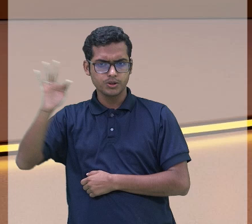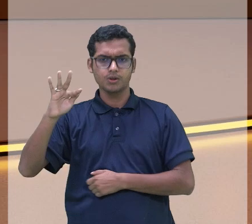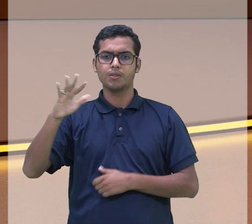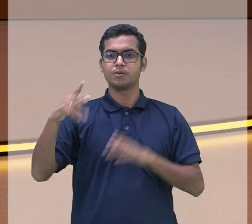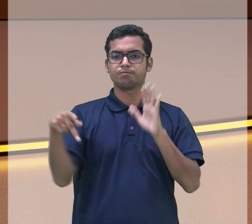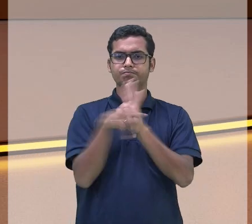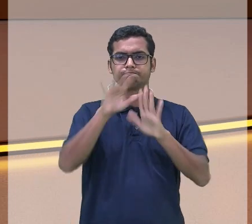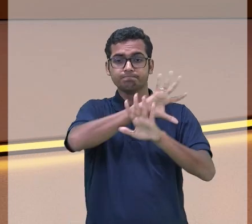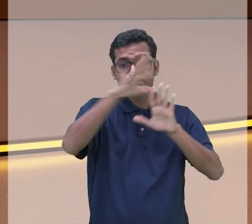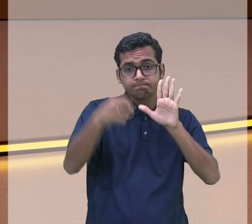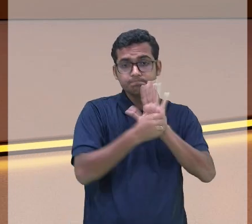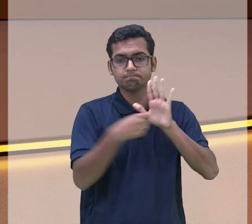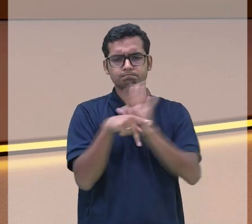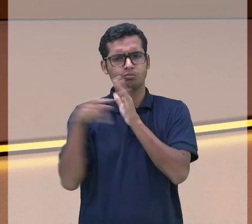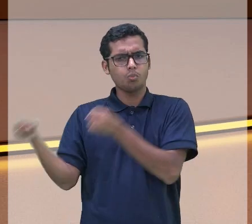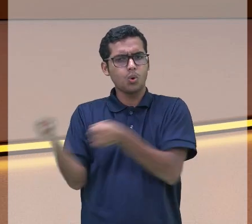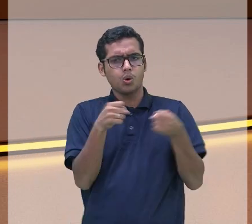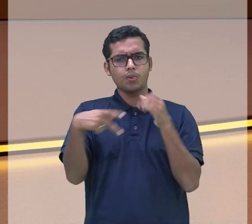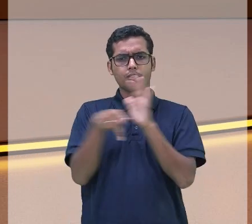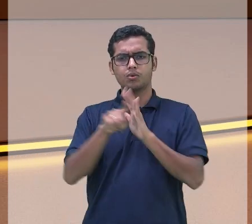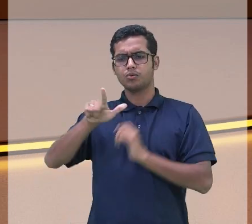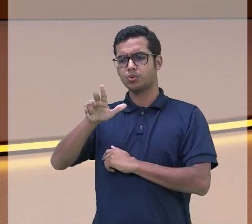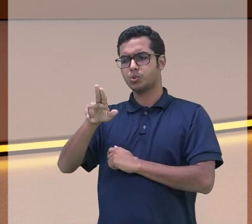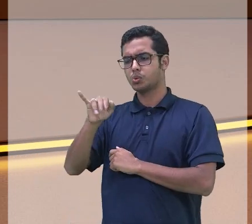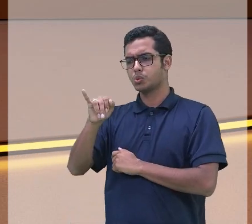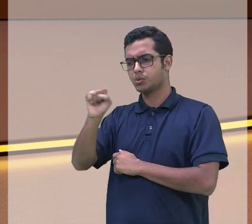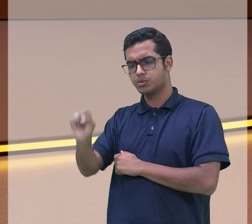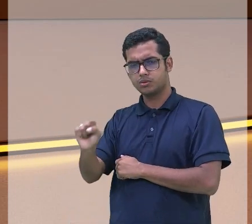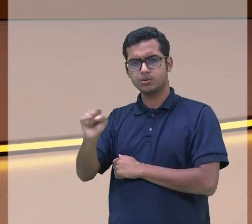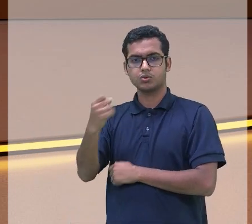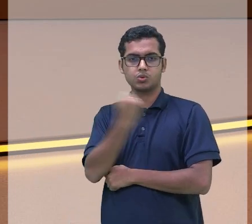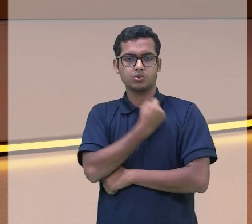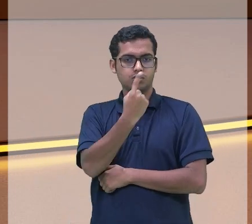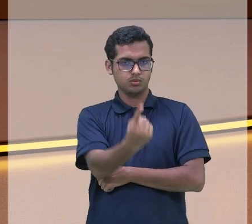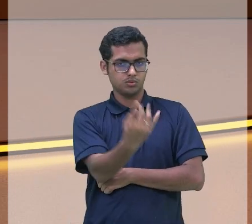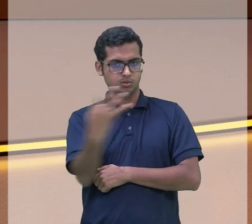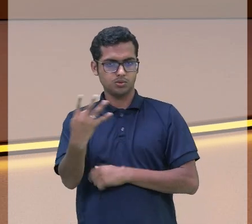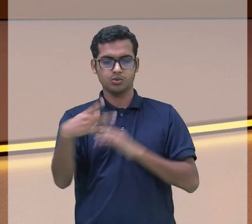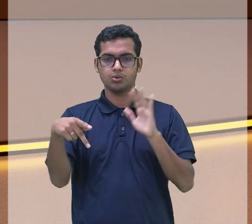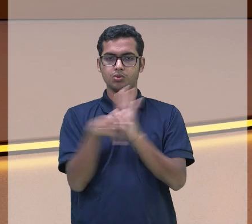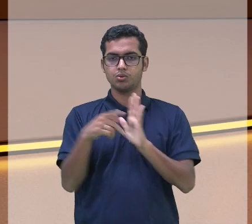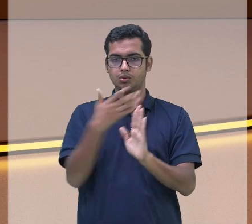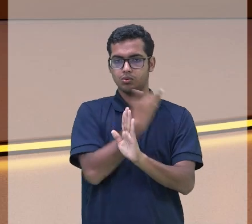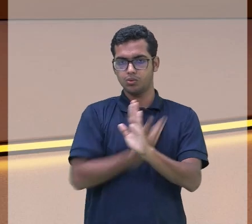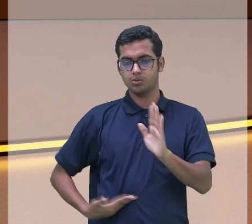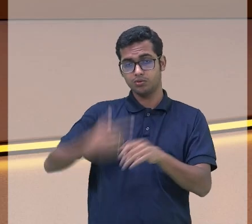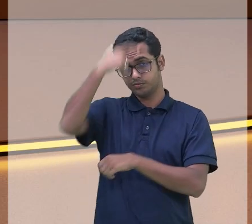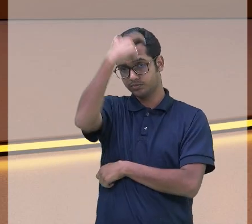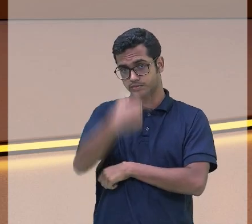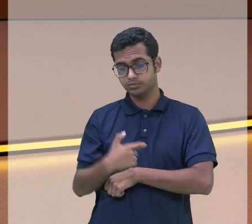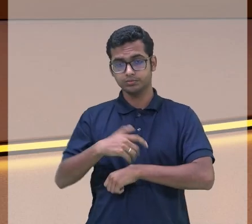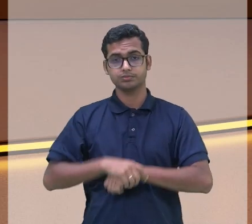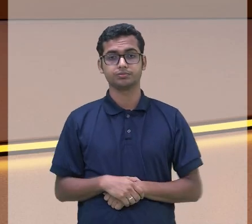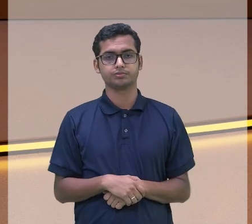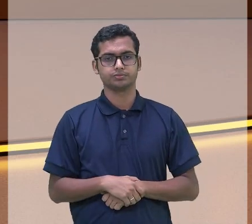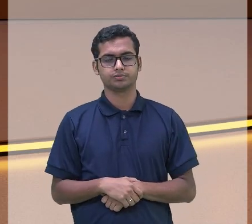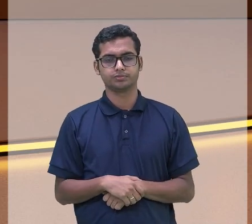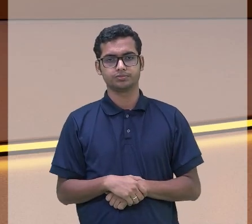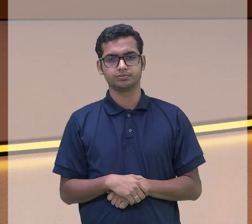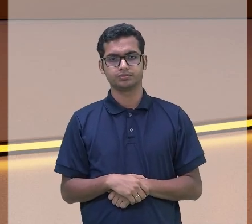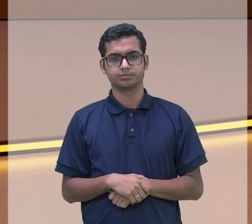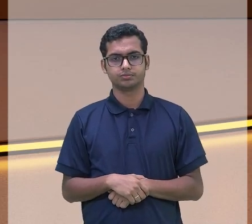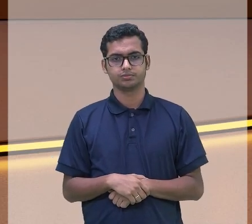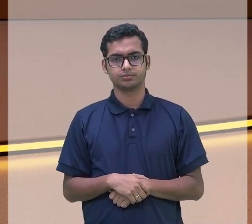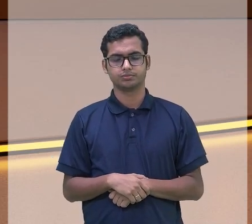Luís XIV, o Rei Sol. O Estado sou eu, ou l'état c'est moi, em bom francês, o Estado sou eu,